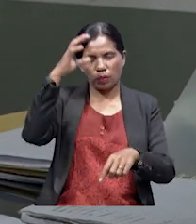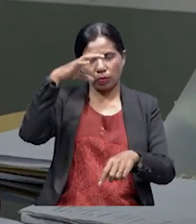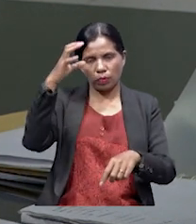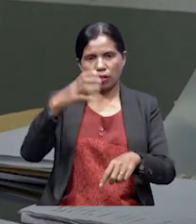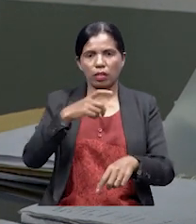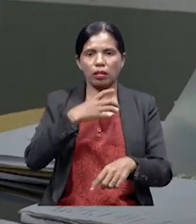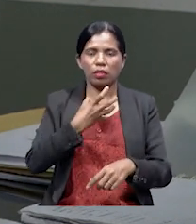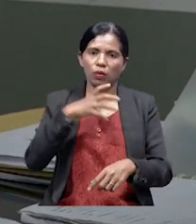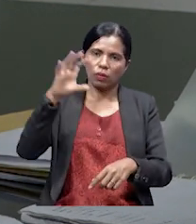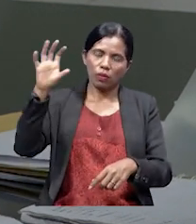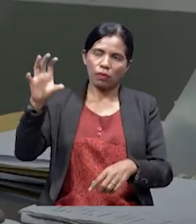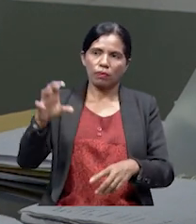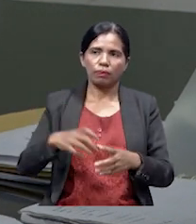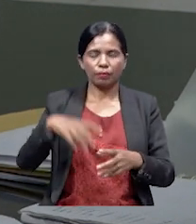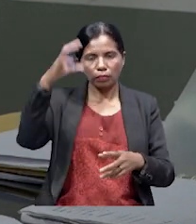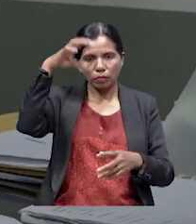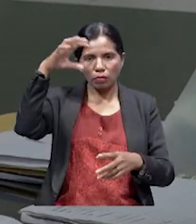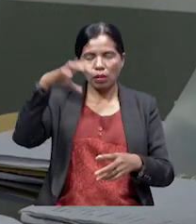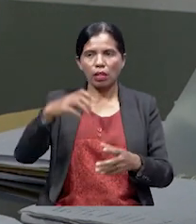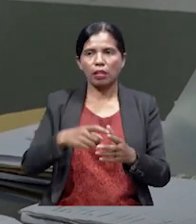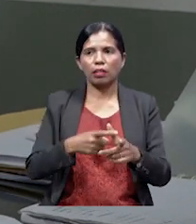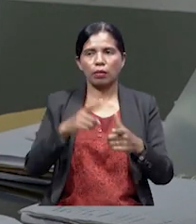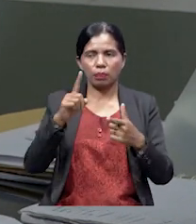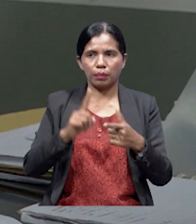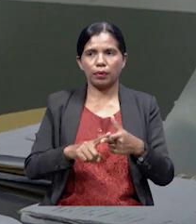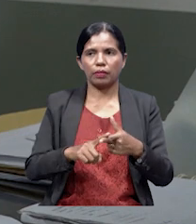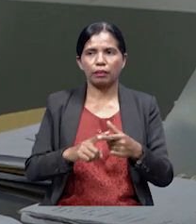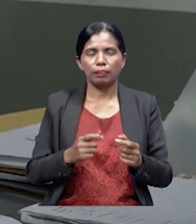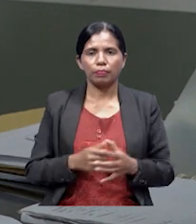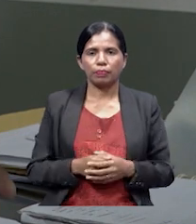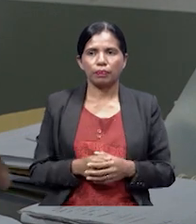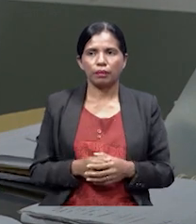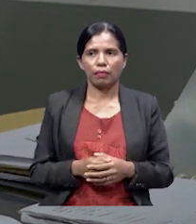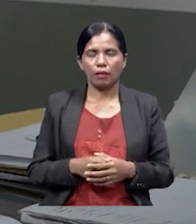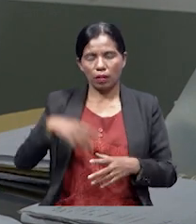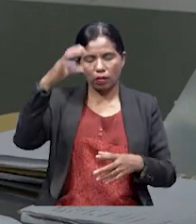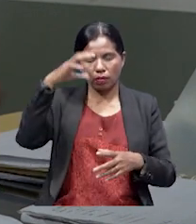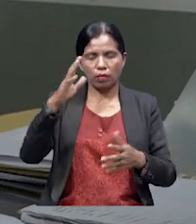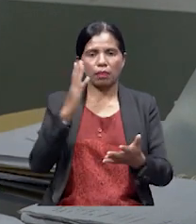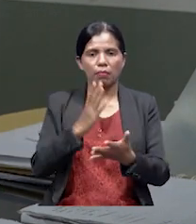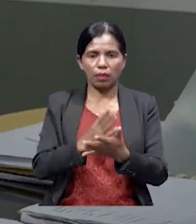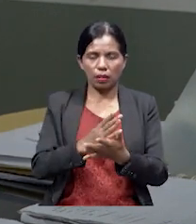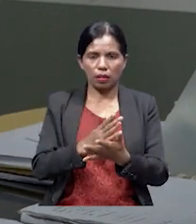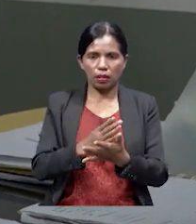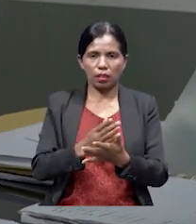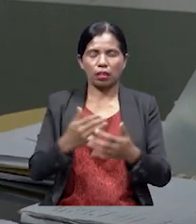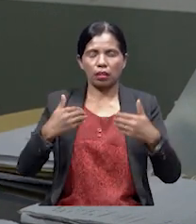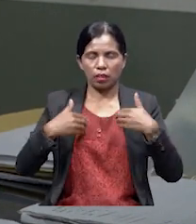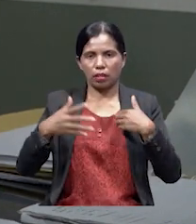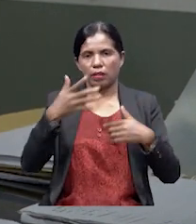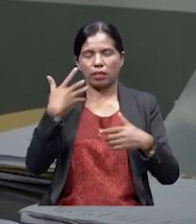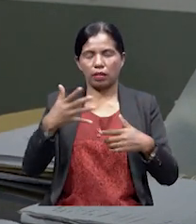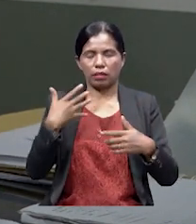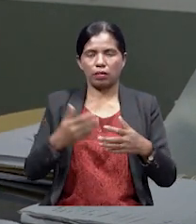uma urang monurai depois de repente urang para rai rahum bater né favorece ali